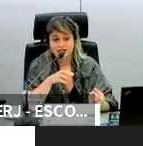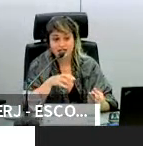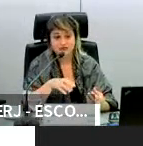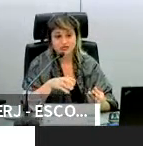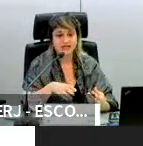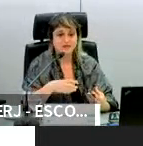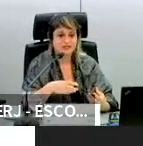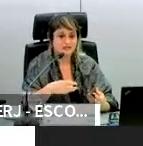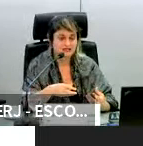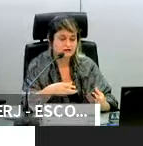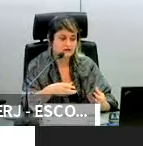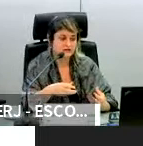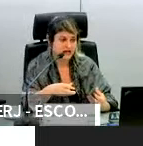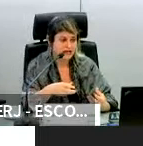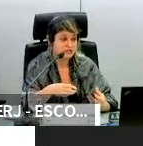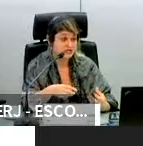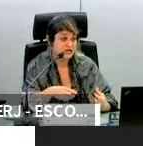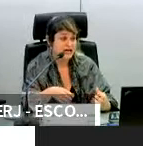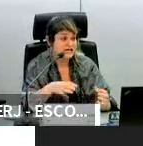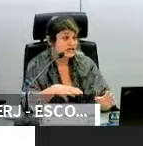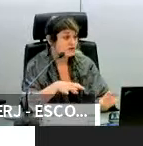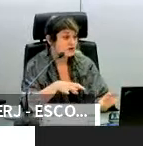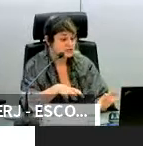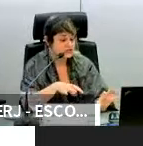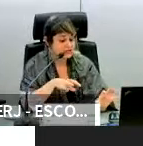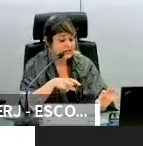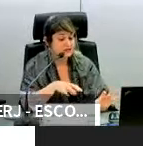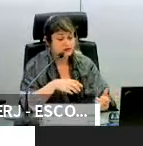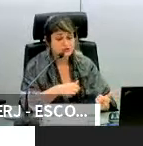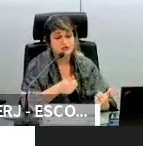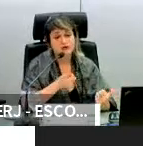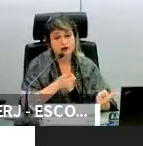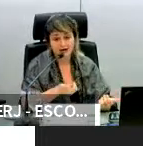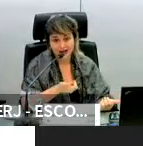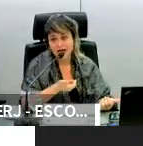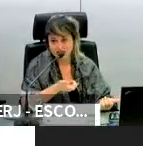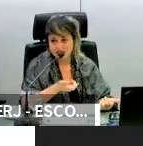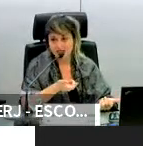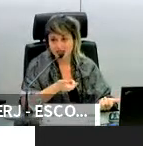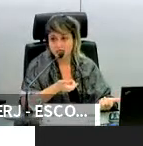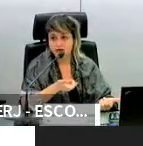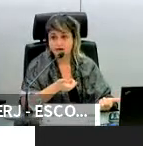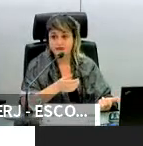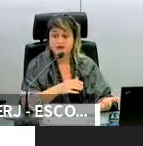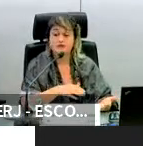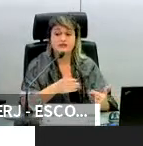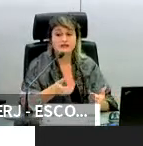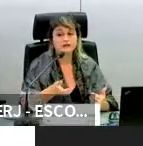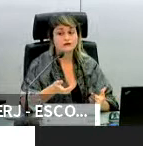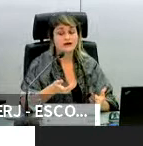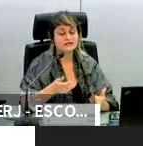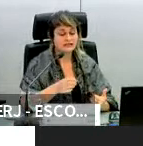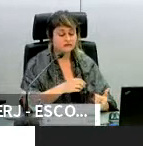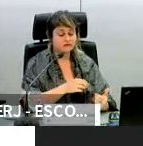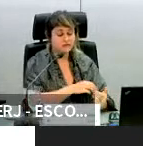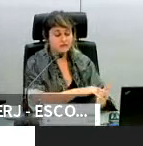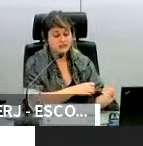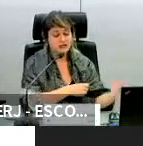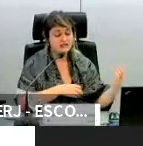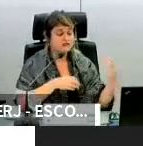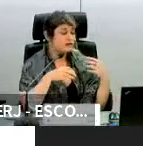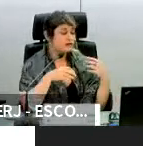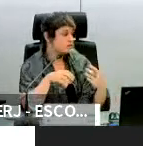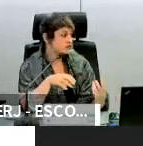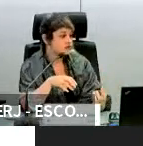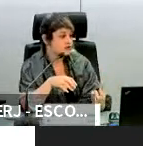em termos de representatividade, essa amostra de análise processual, ela é representativa. No entanto, as entrevistas,